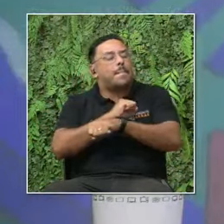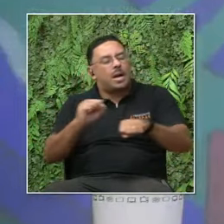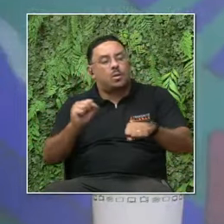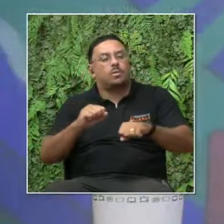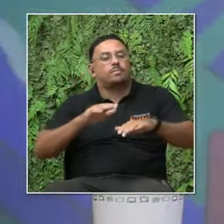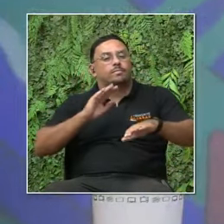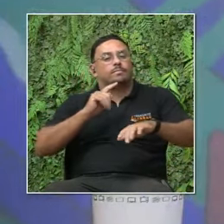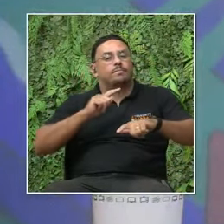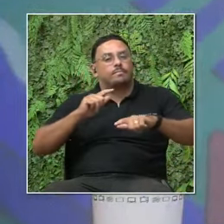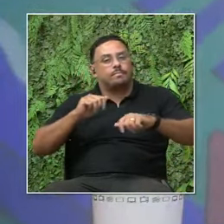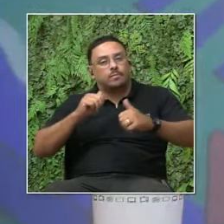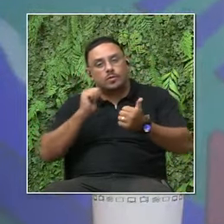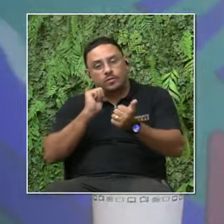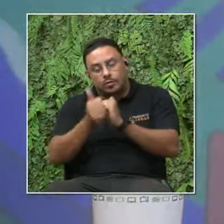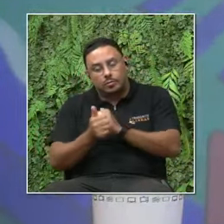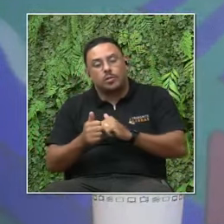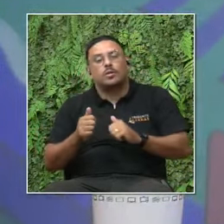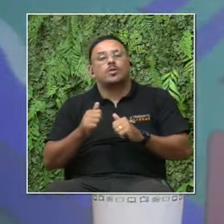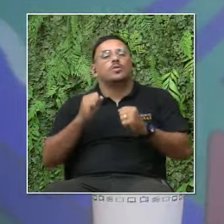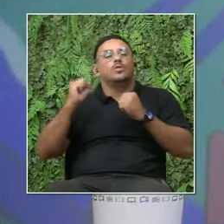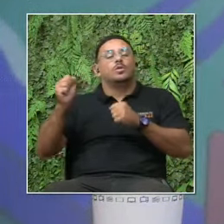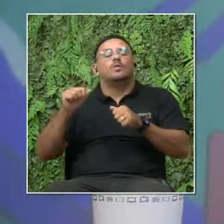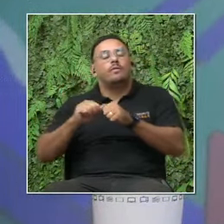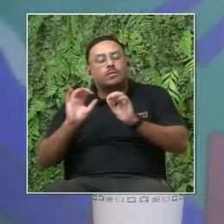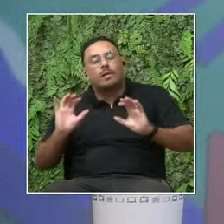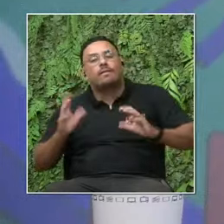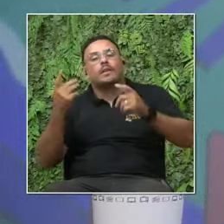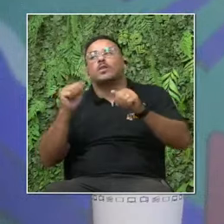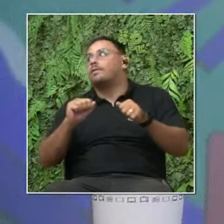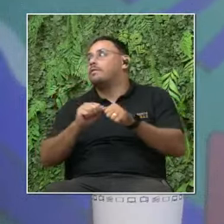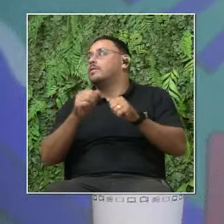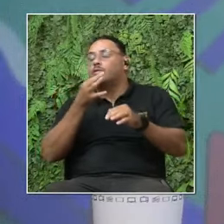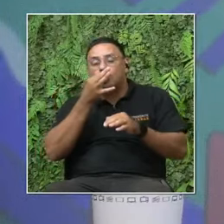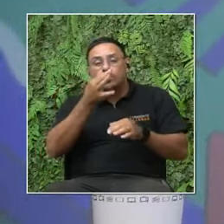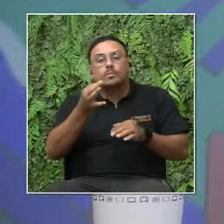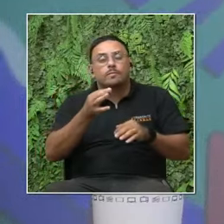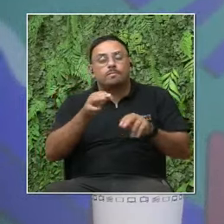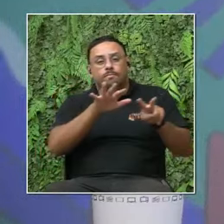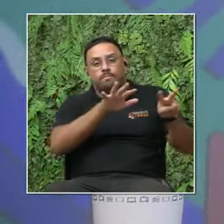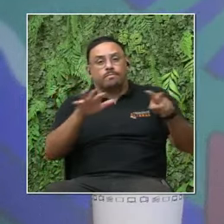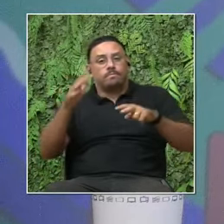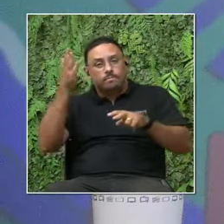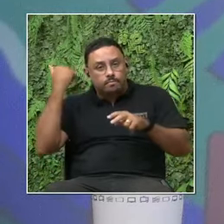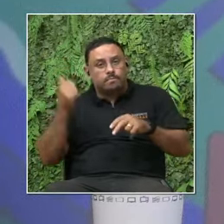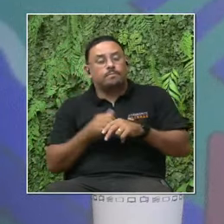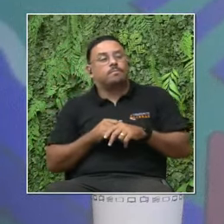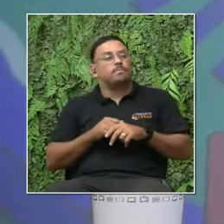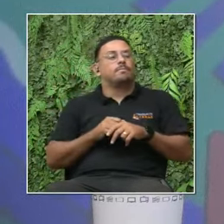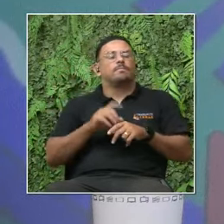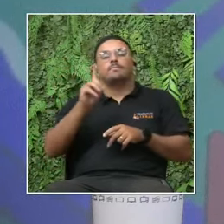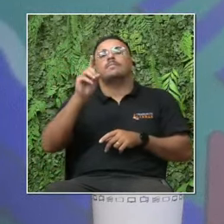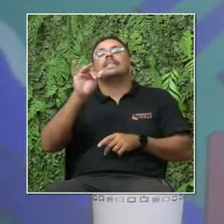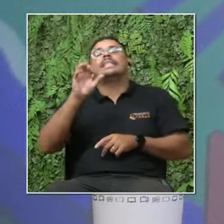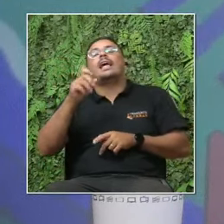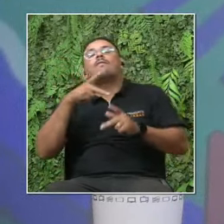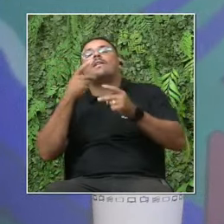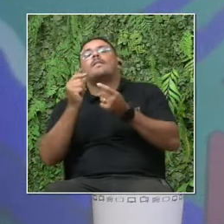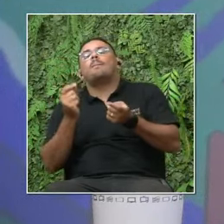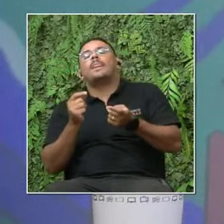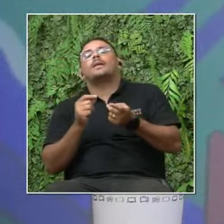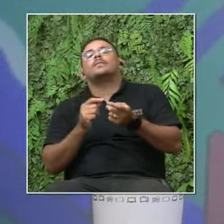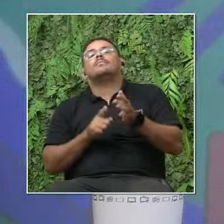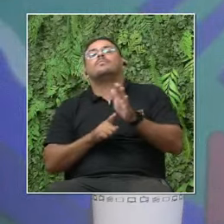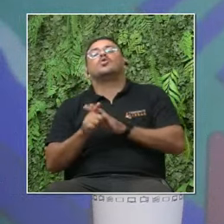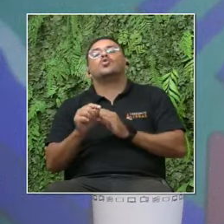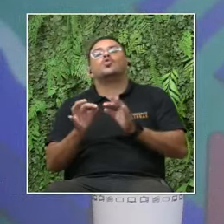Cruzeiro fez a sua festa que tá ali a gente fez uma uma sugestão na semana passada aqui o Diego tardeli tava aqui com a gente a gente